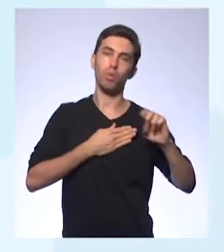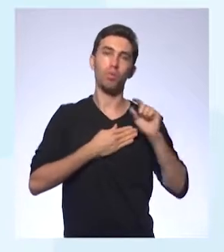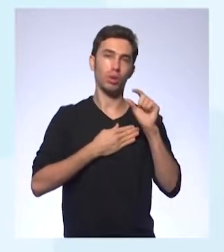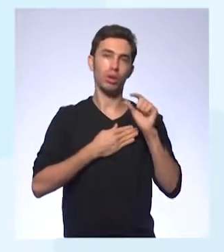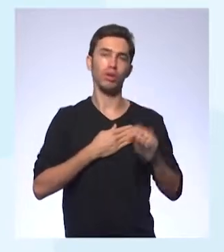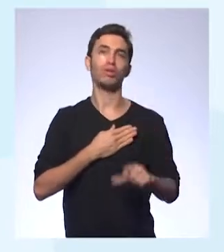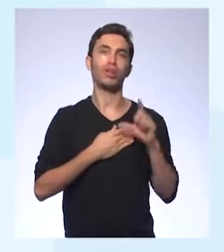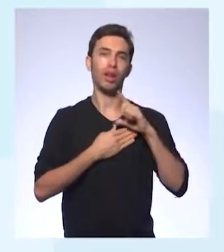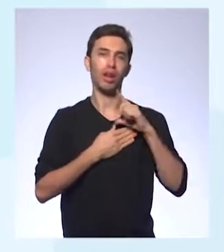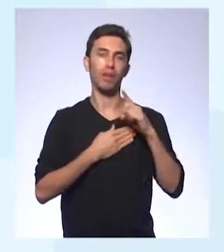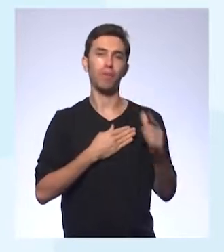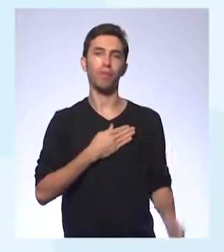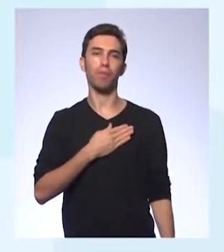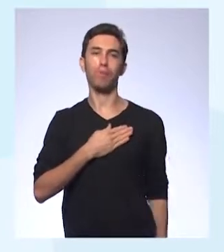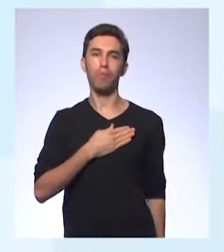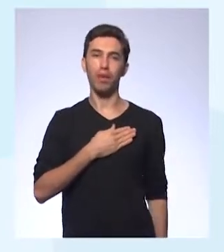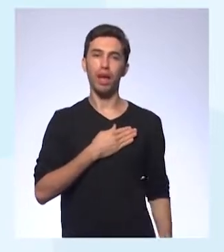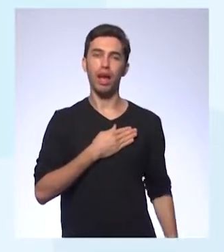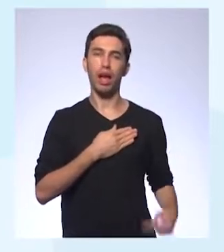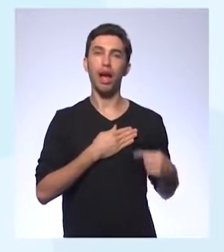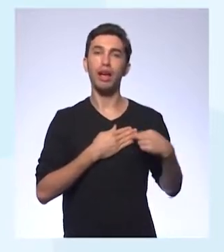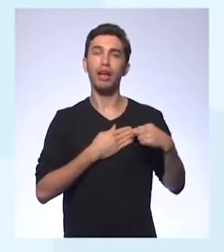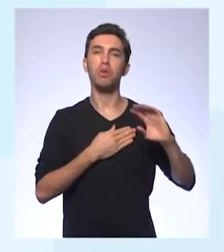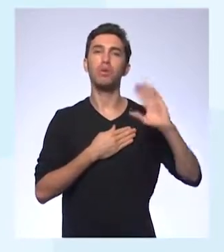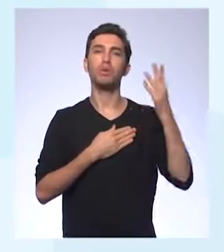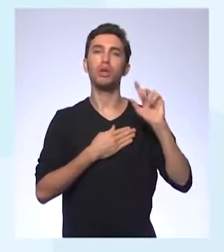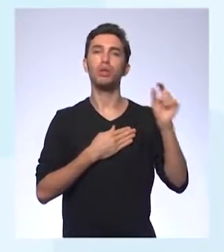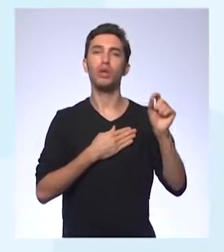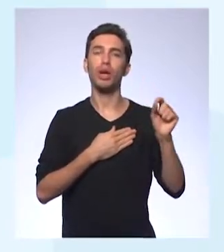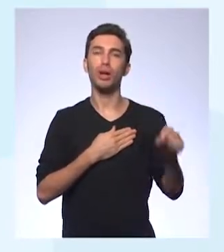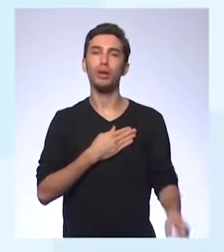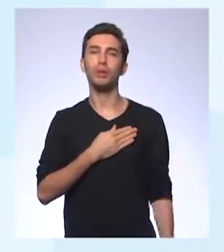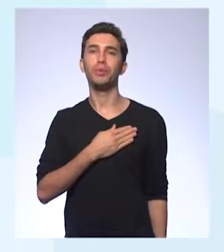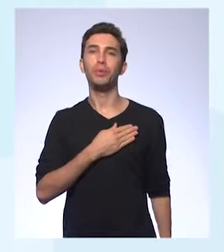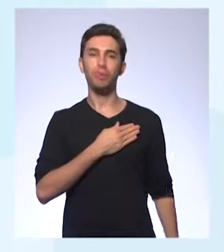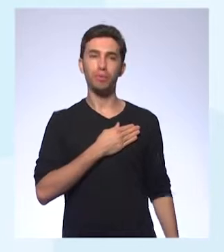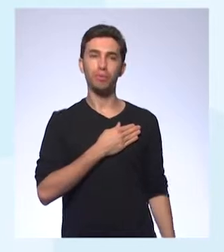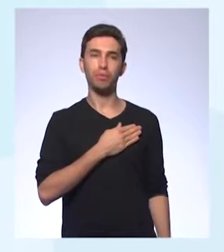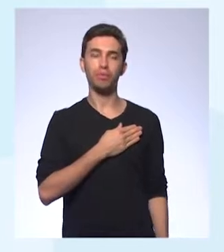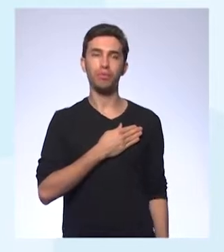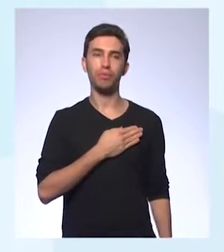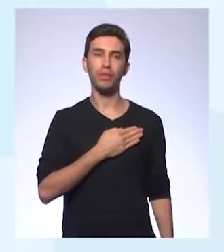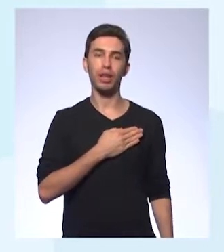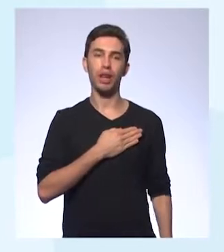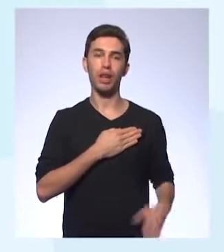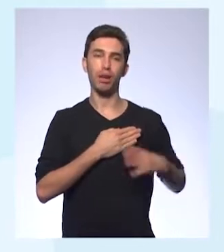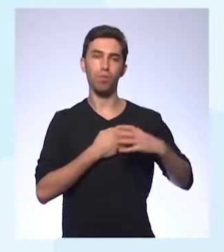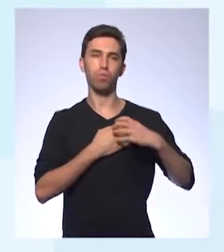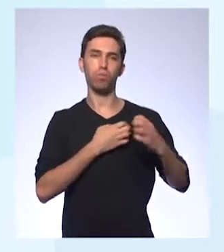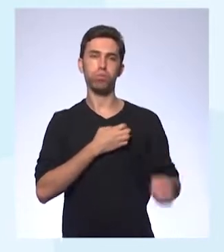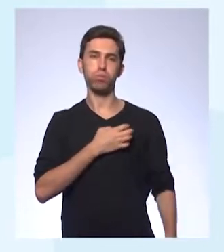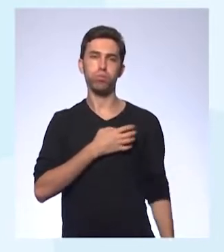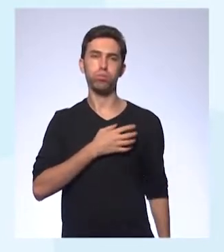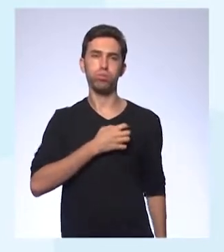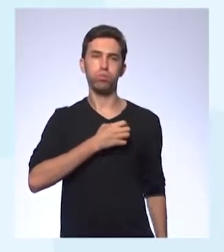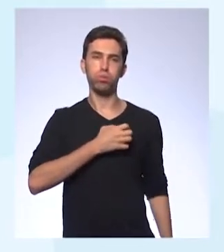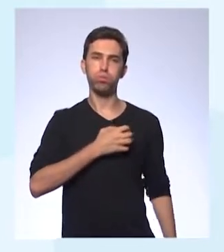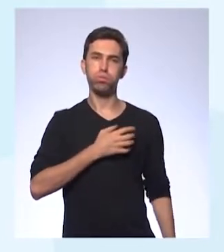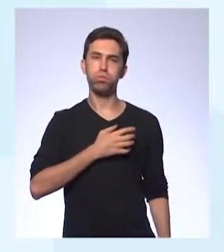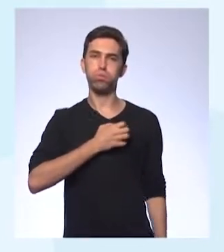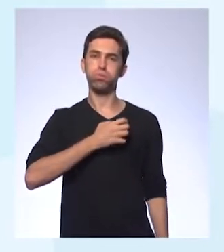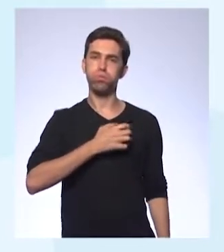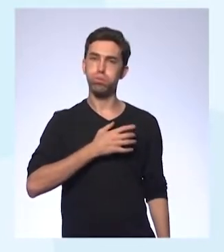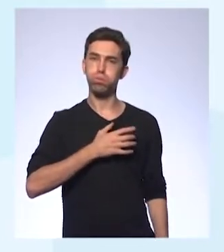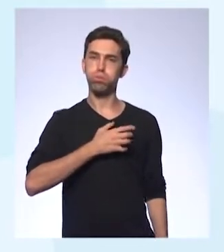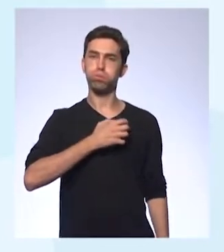para a esquerda. Né? Então o que acontece? Esse coração, ele pulsa. Para que ele pulsa? Para